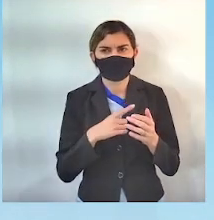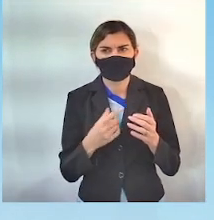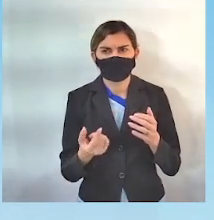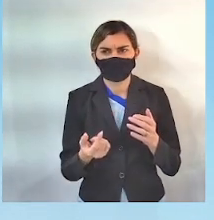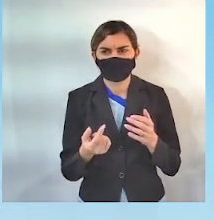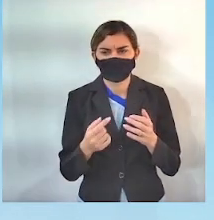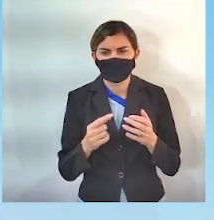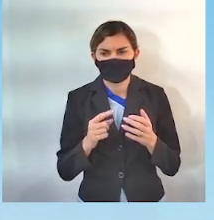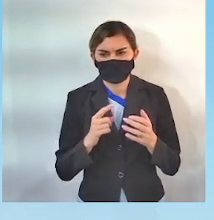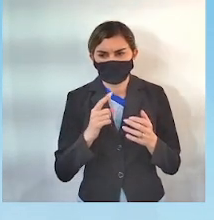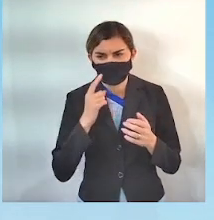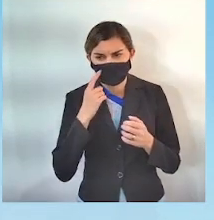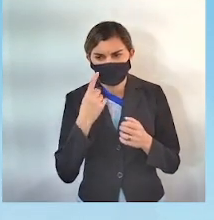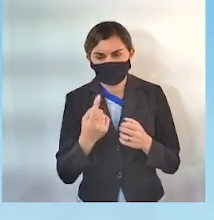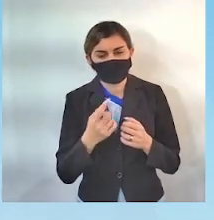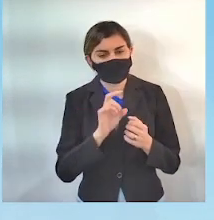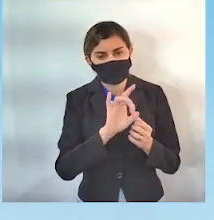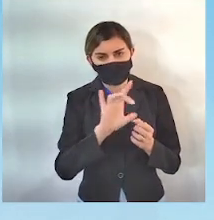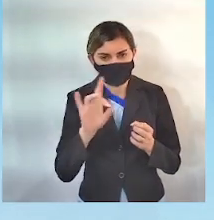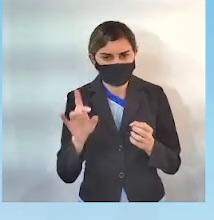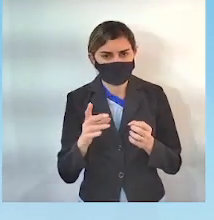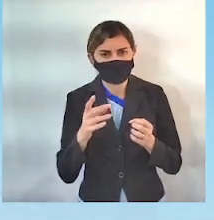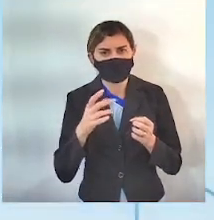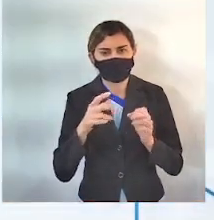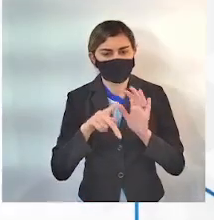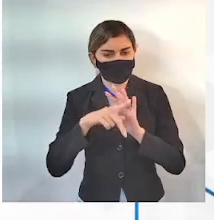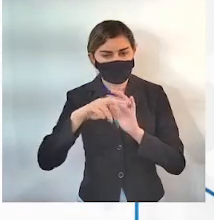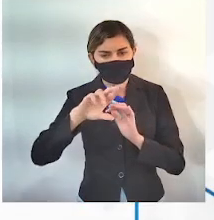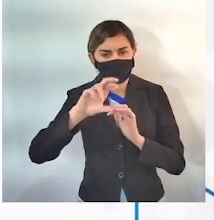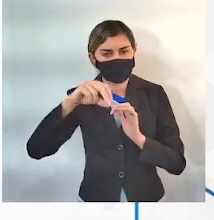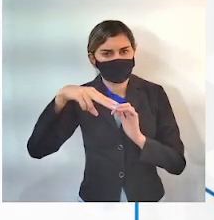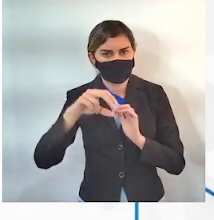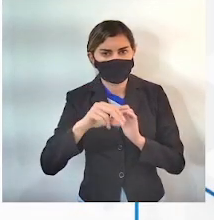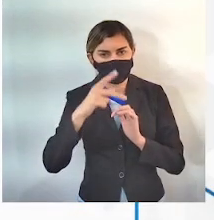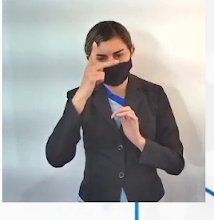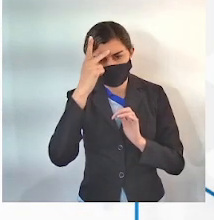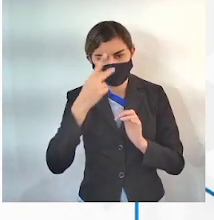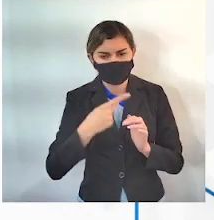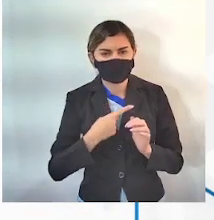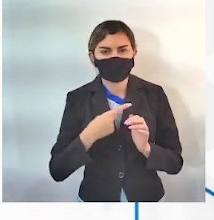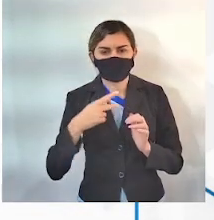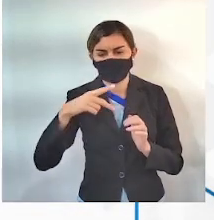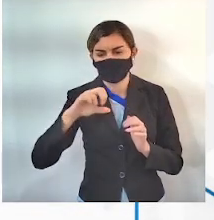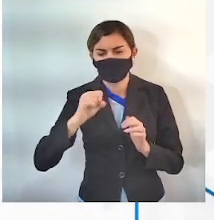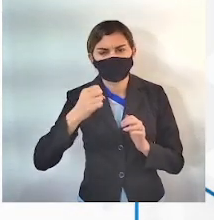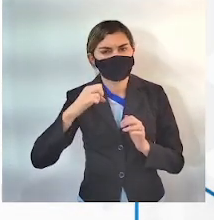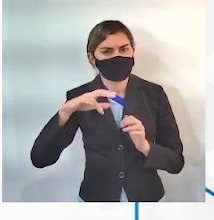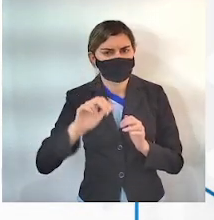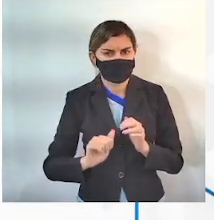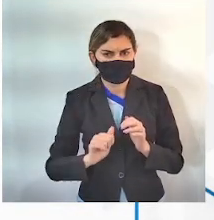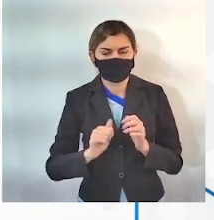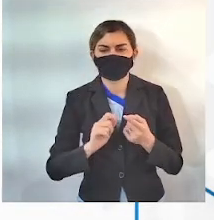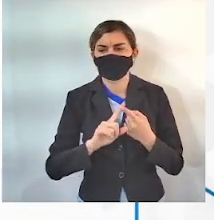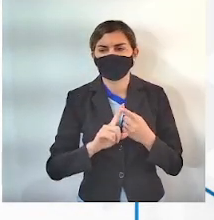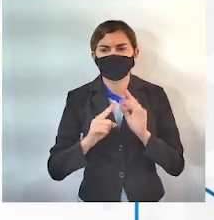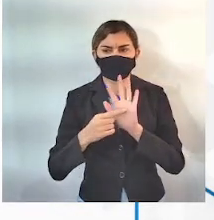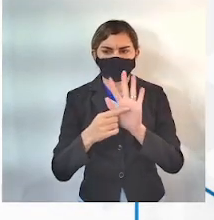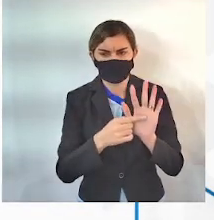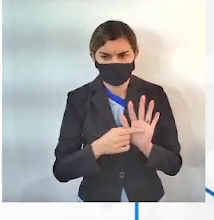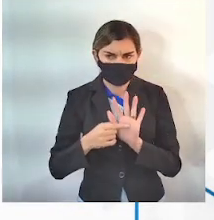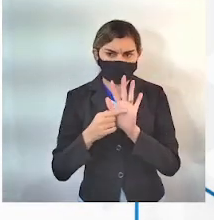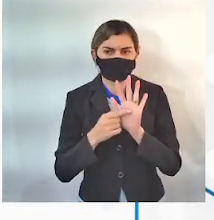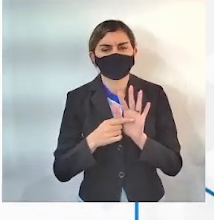tema identificar pronomes pessoais, possessivos e demonstrativos com a